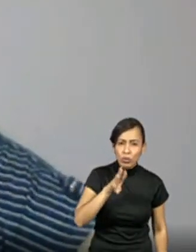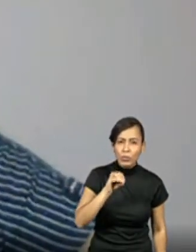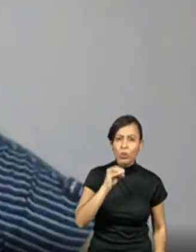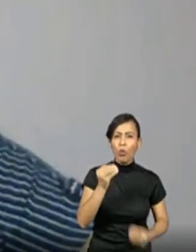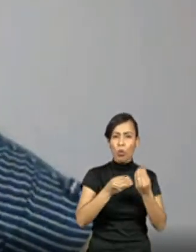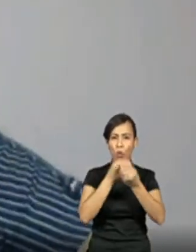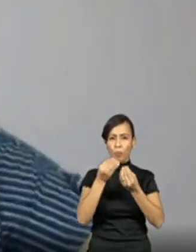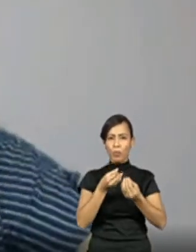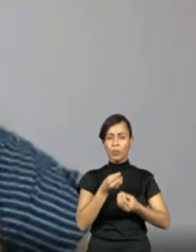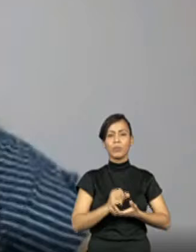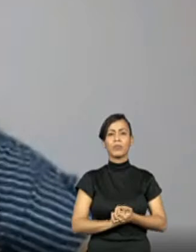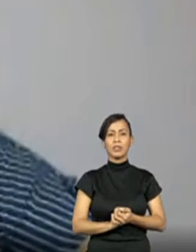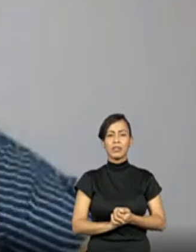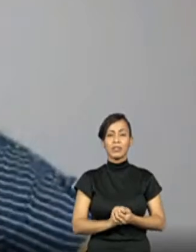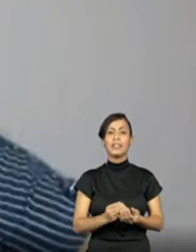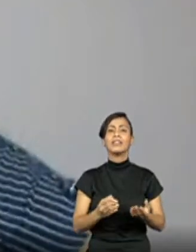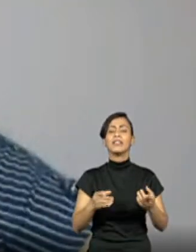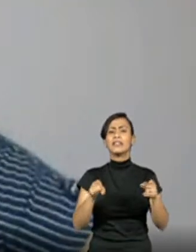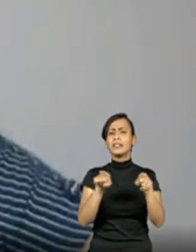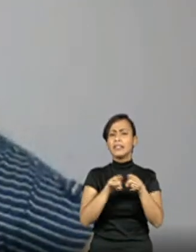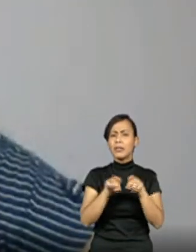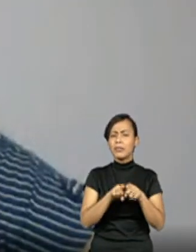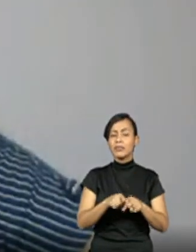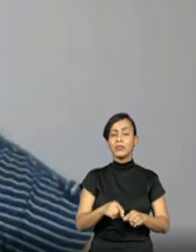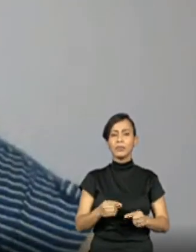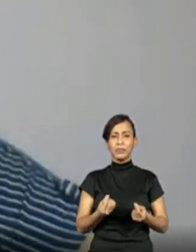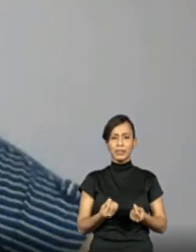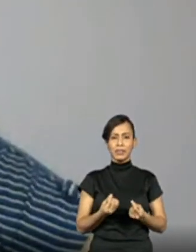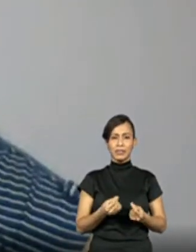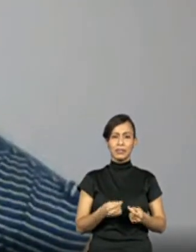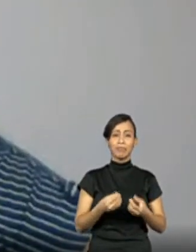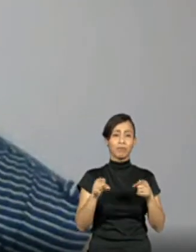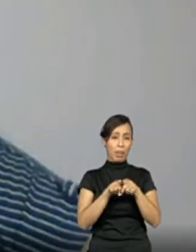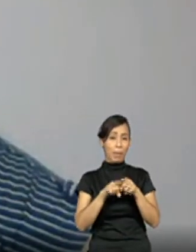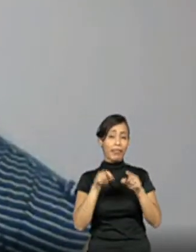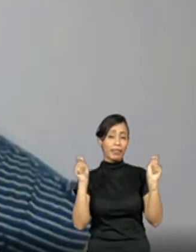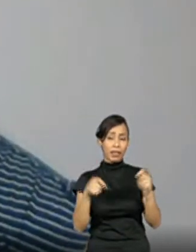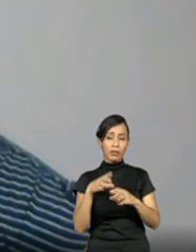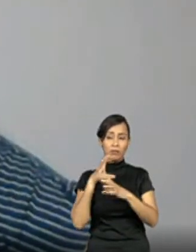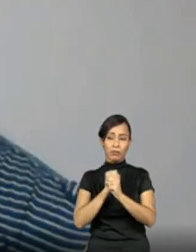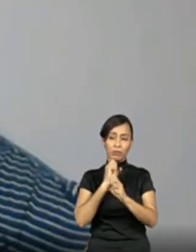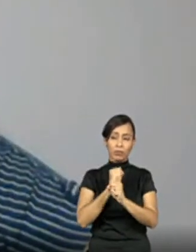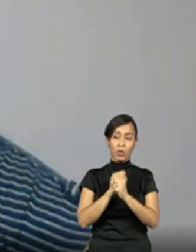é uma variável, a gente usa a distribuição de Poisson quando a gente quer avaliar